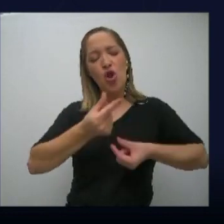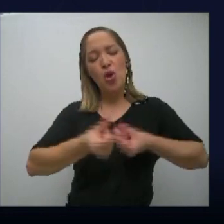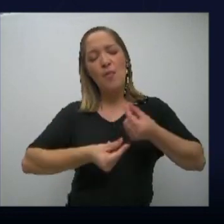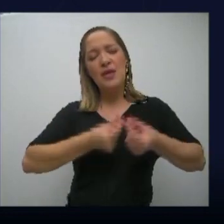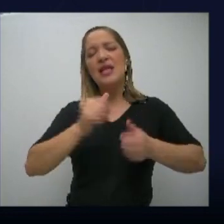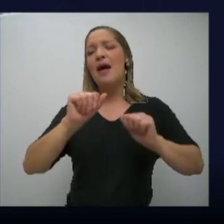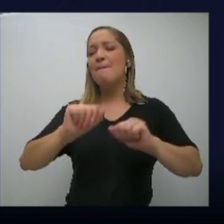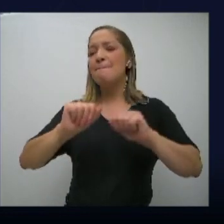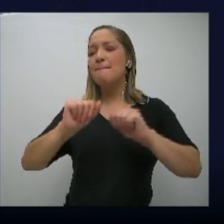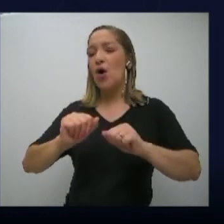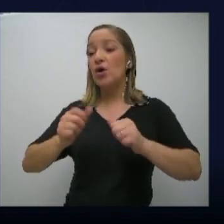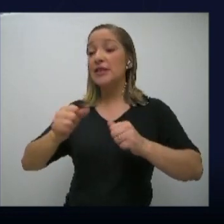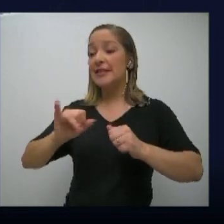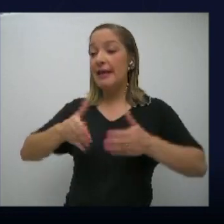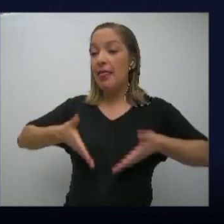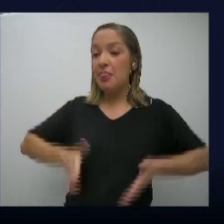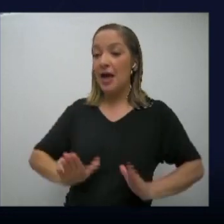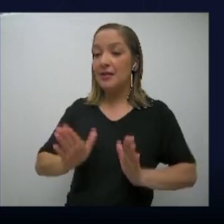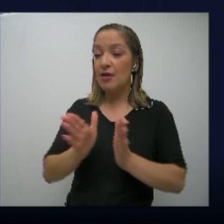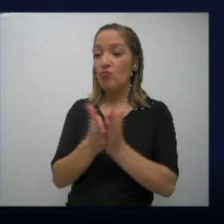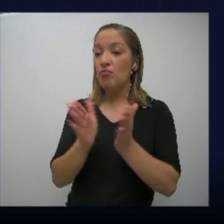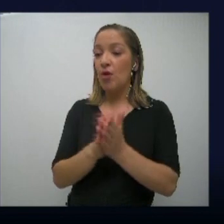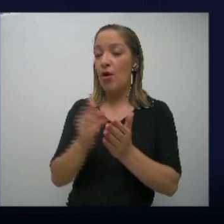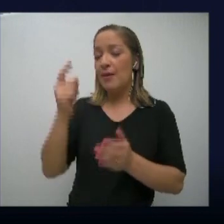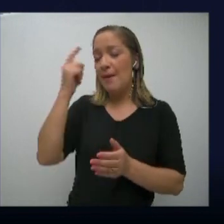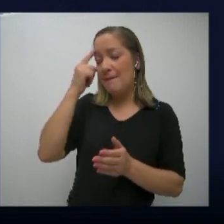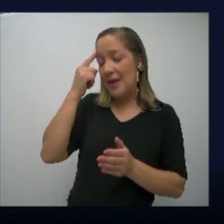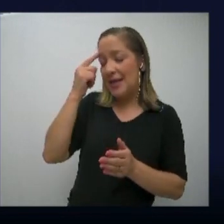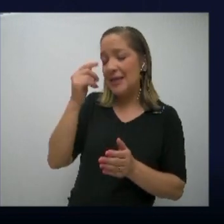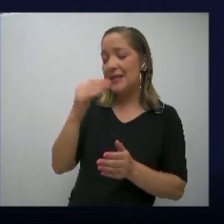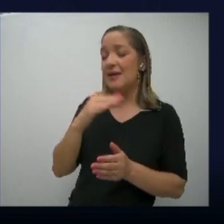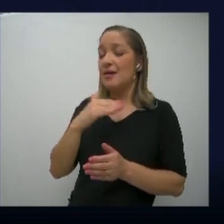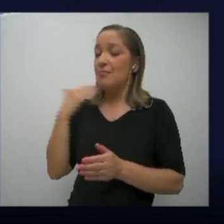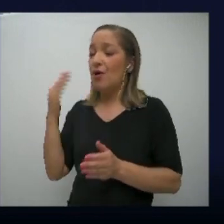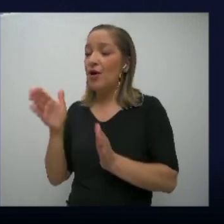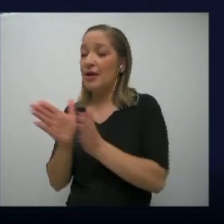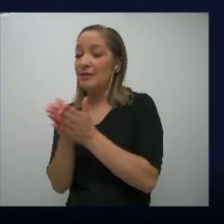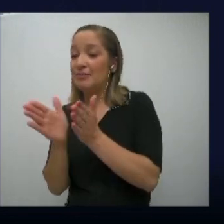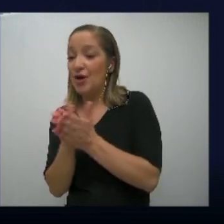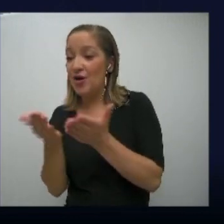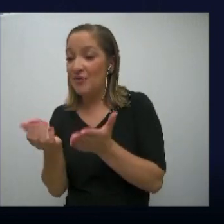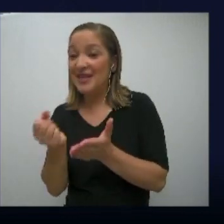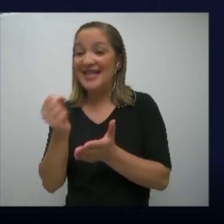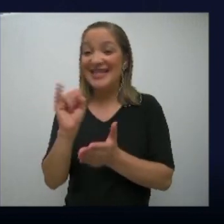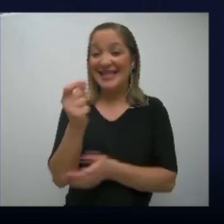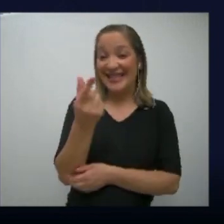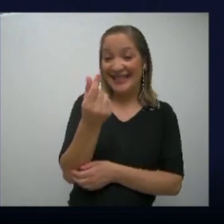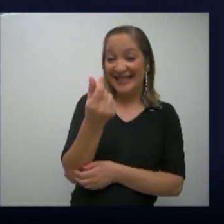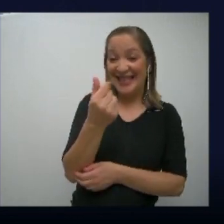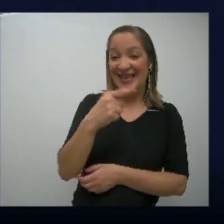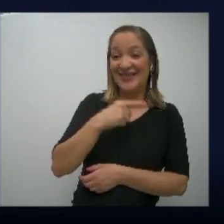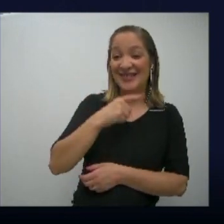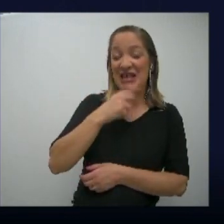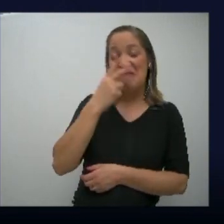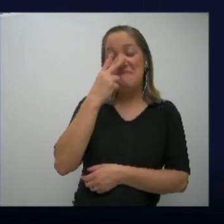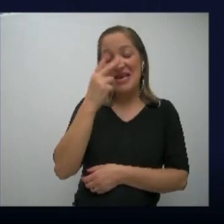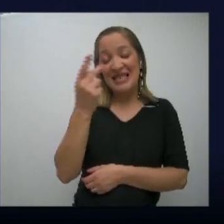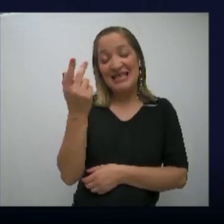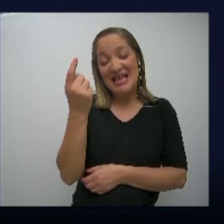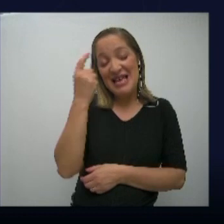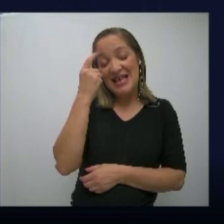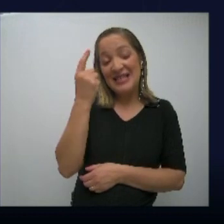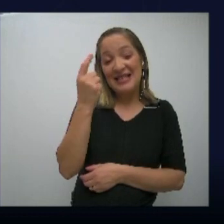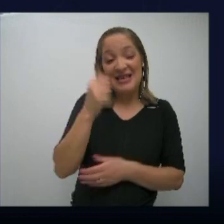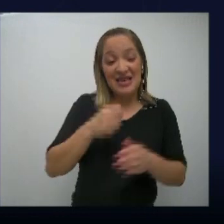acho que tem que morrer pobre na quem tem dinheiro acha que tem que deixar na poupança Então são conceitos que foram foram